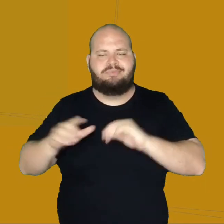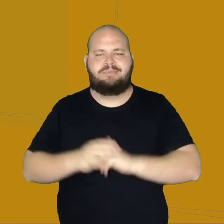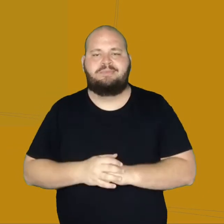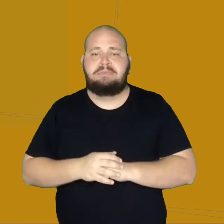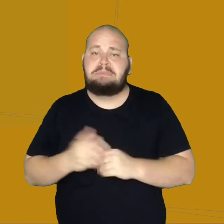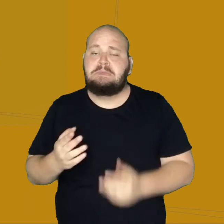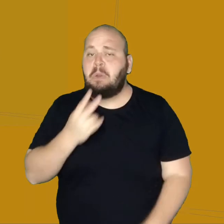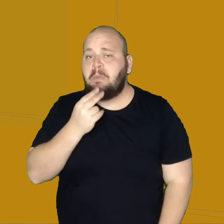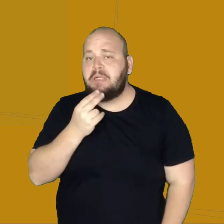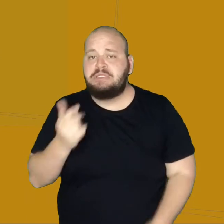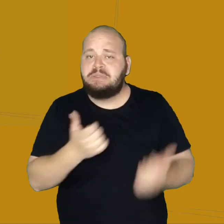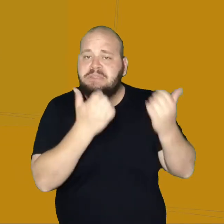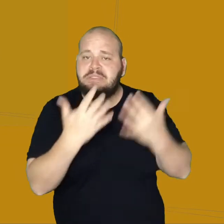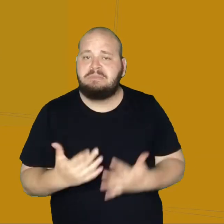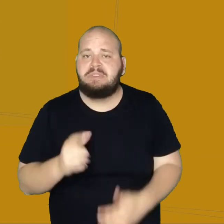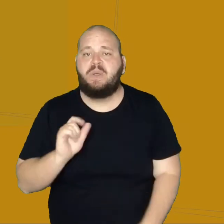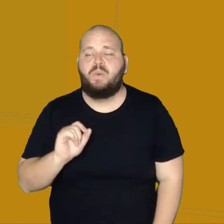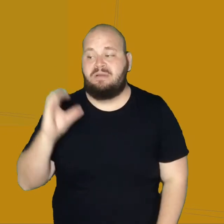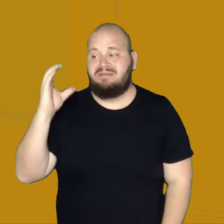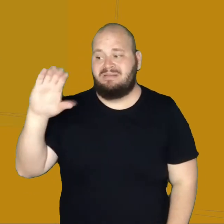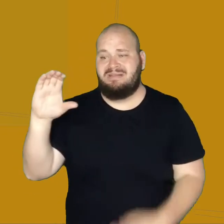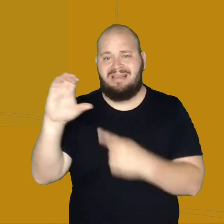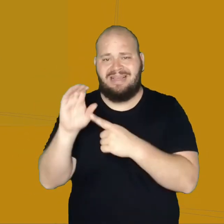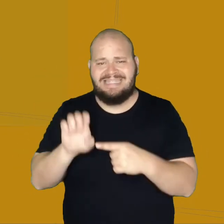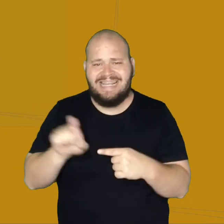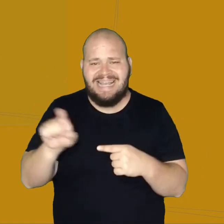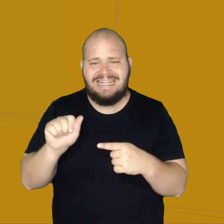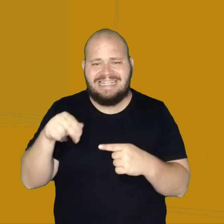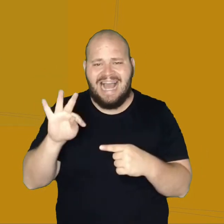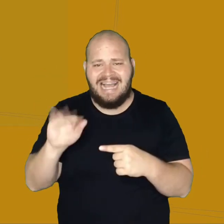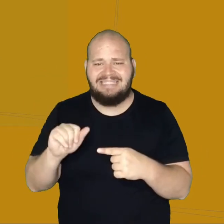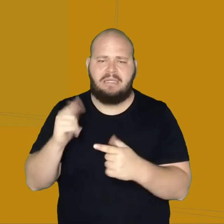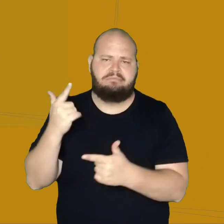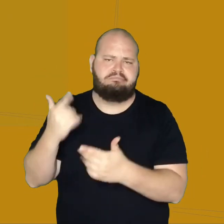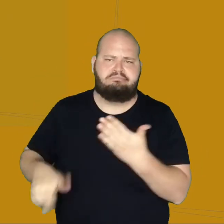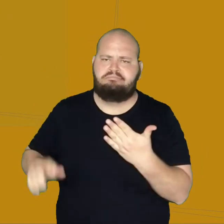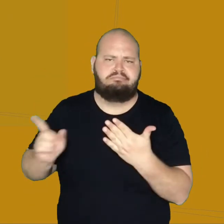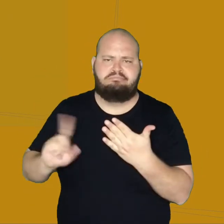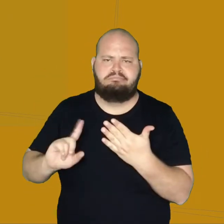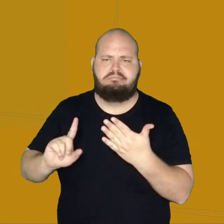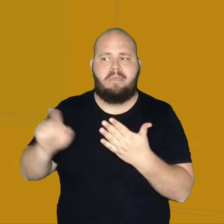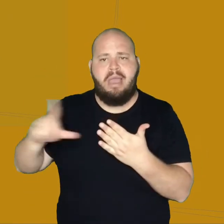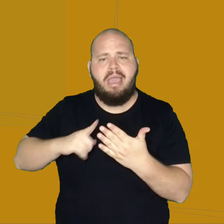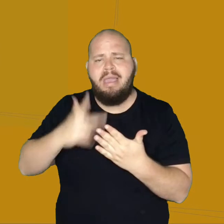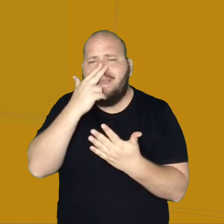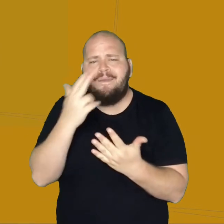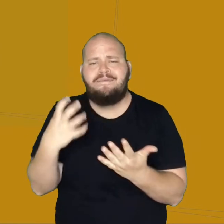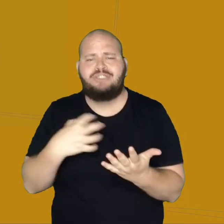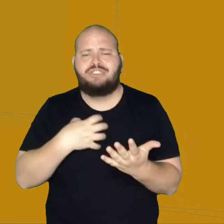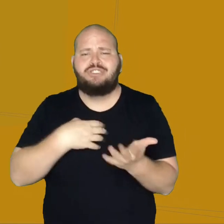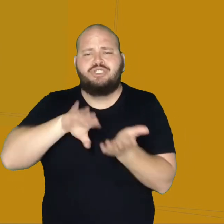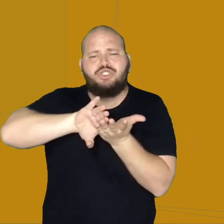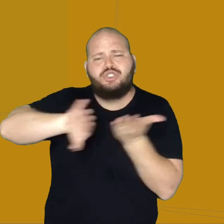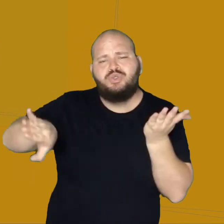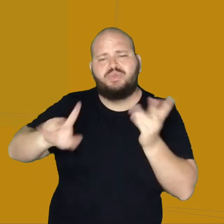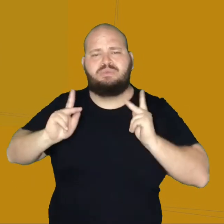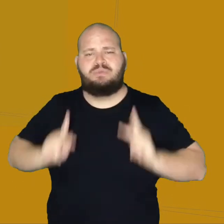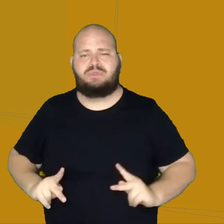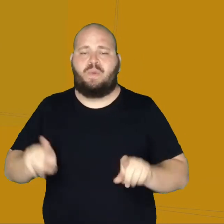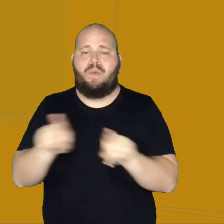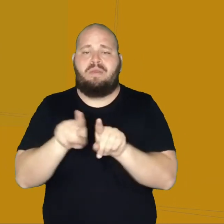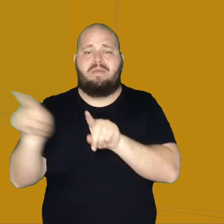ao racismo, para fazer a defesa científica da escravidão? Existia uma tal de frenologia, inclusive, que vinculava